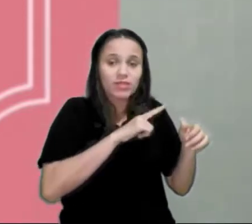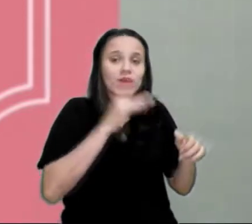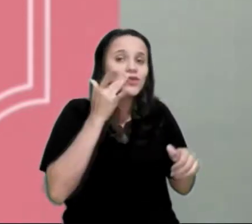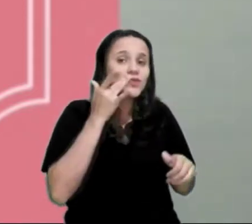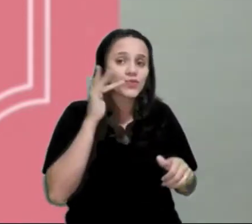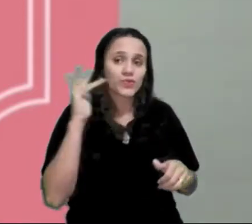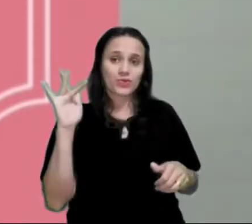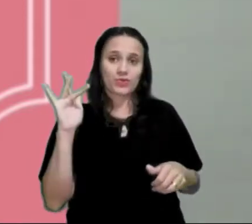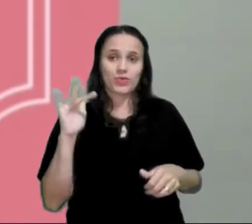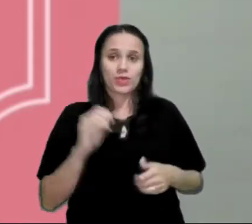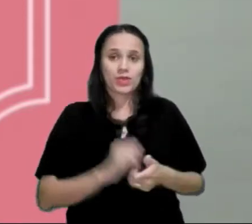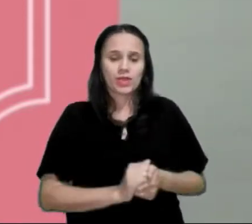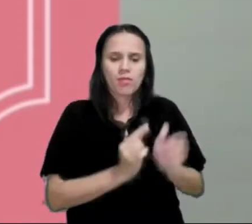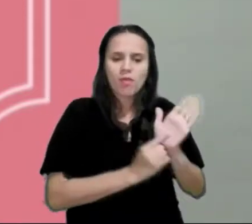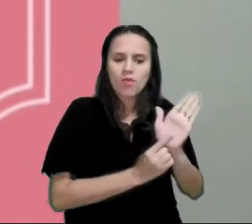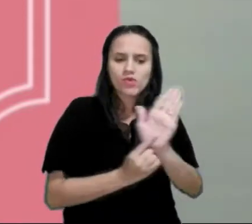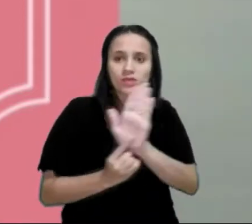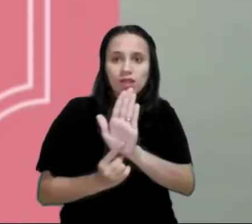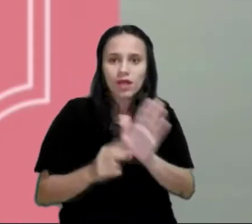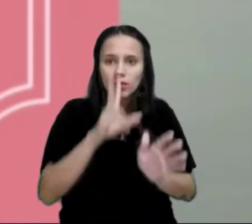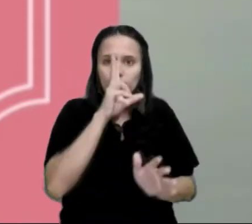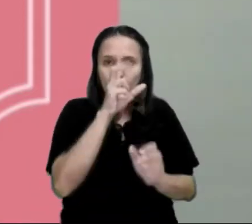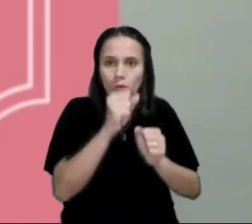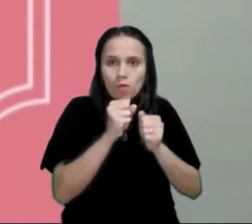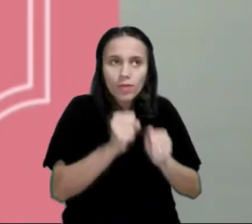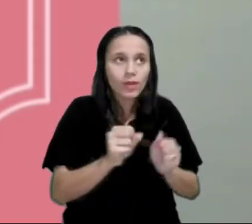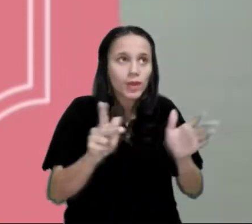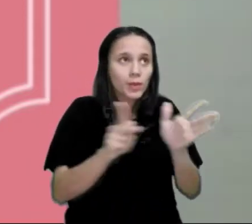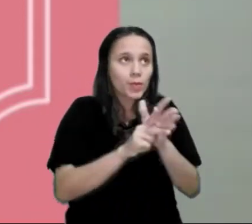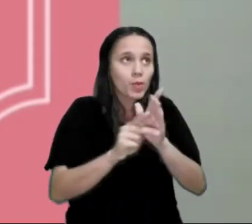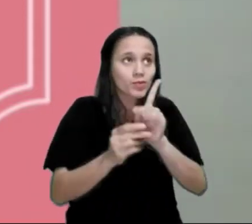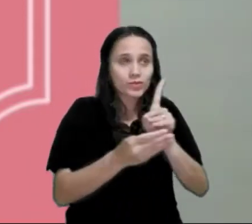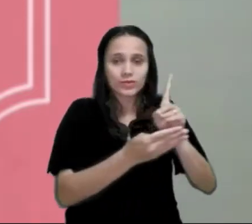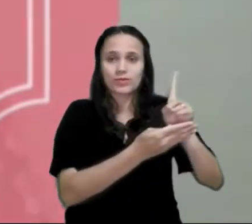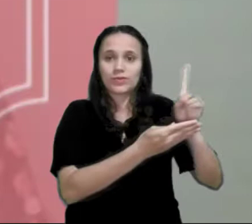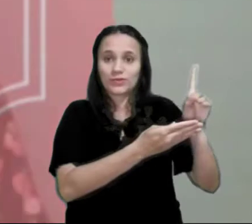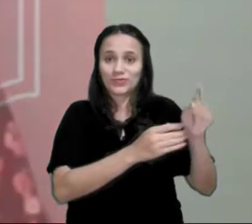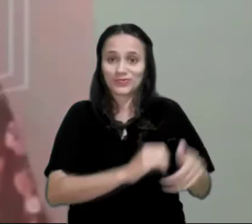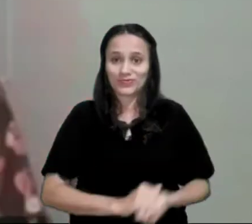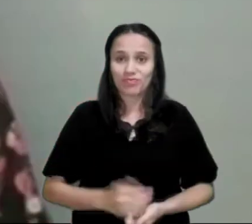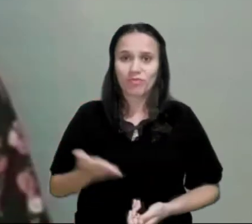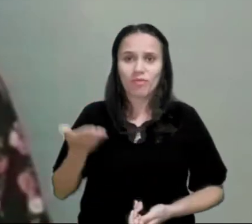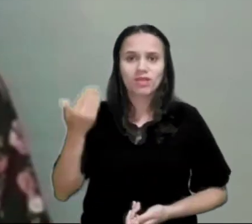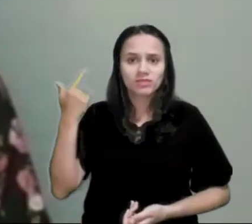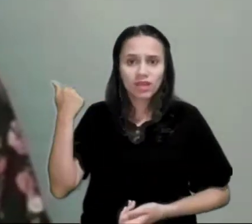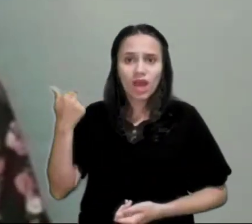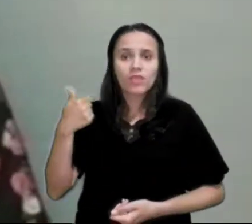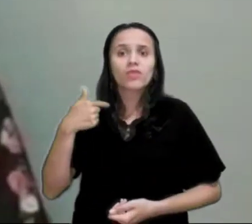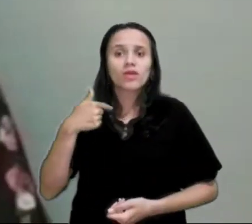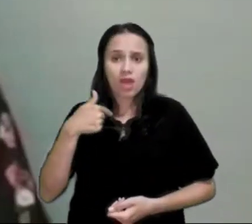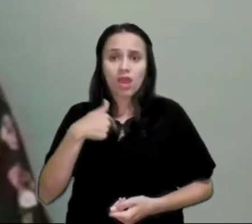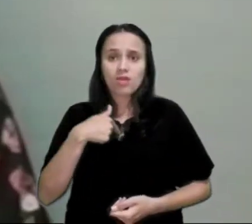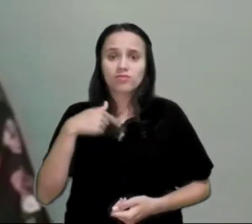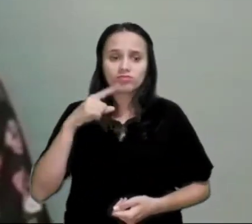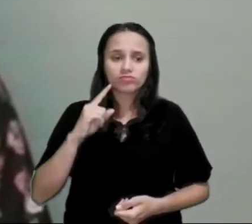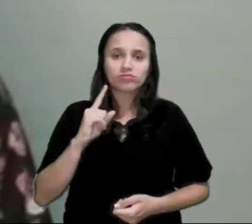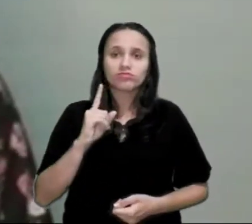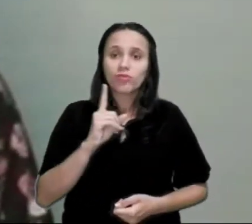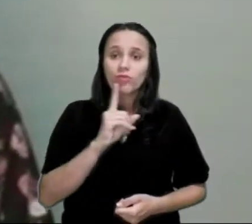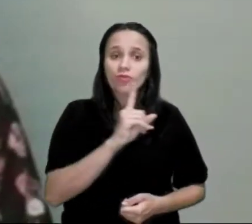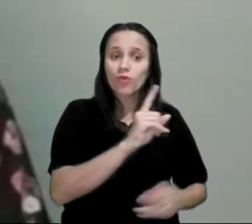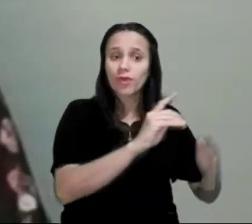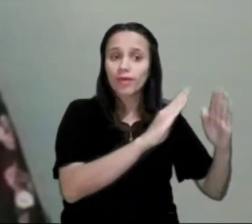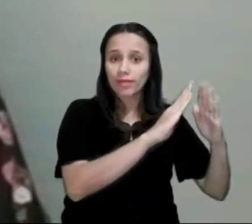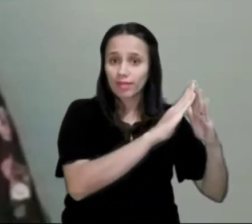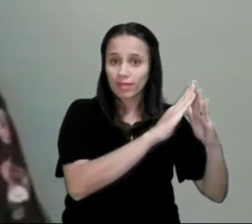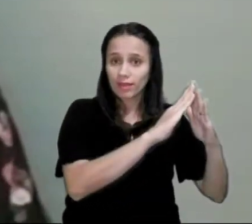se veja que a excelência do poder provém de Deus, não de nós. Algum tempo atrás eu fui na casa de uma amiga